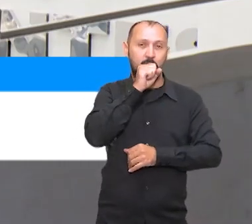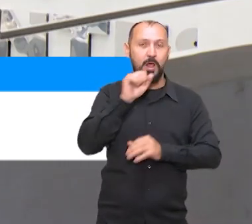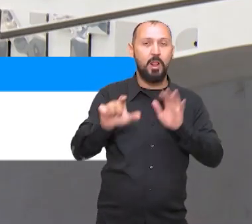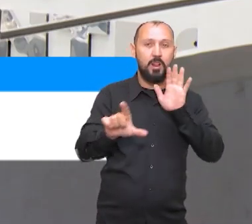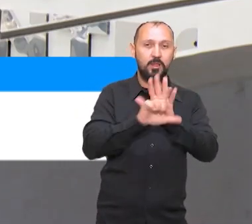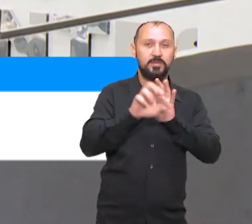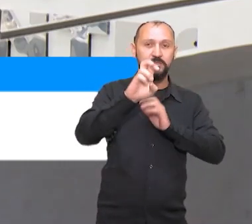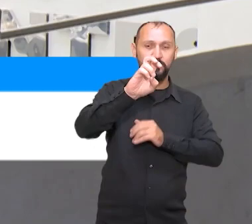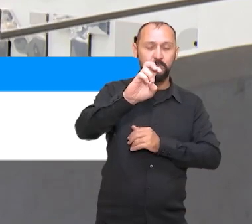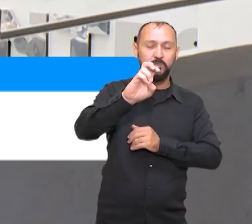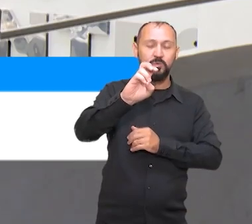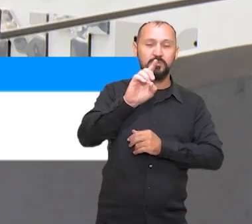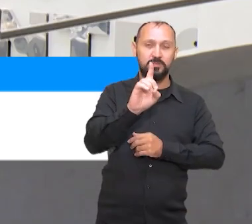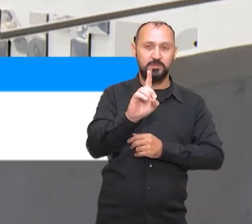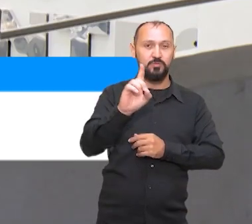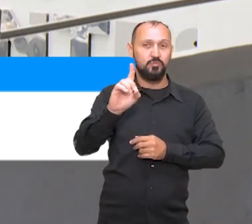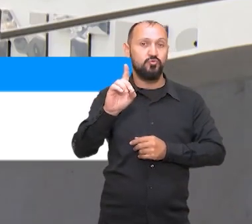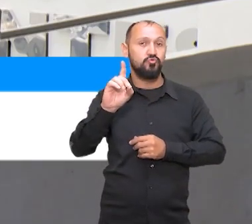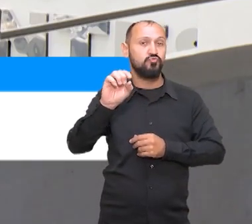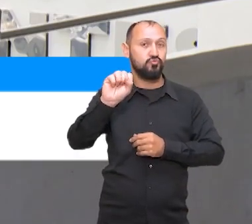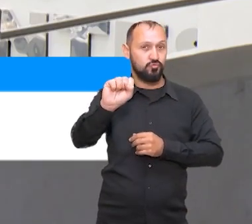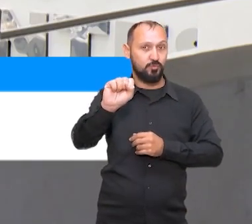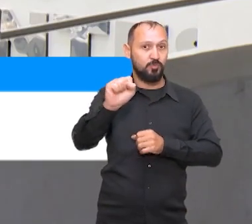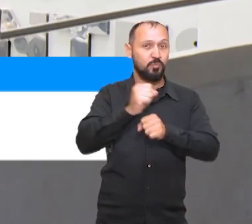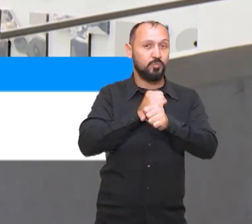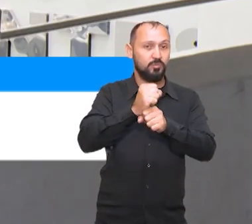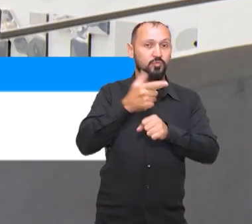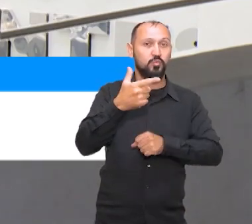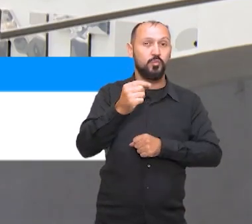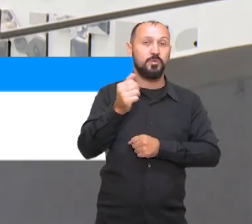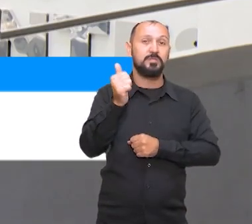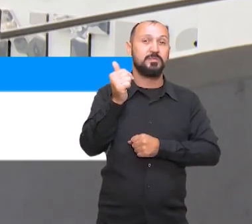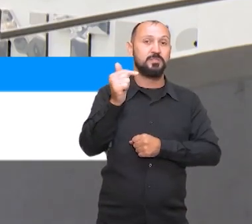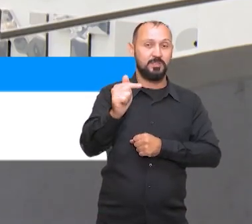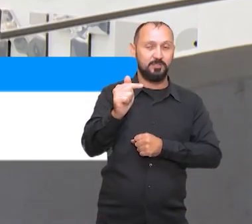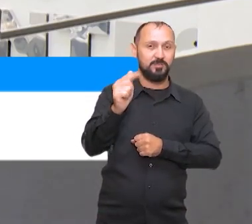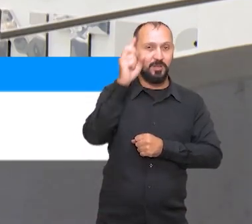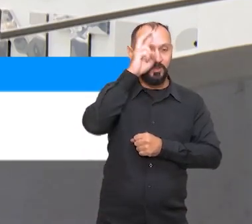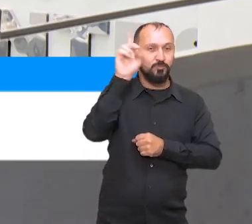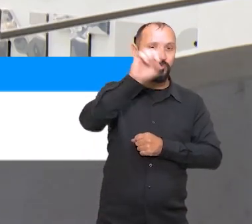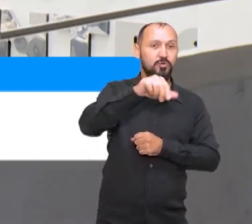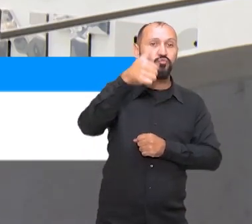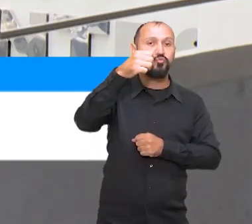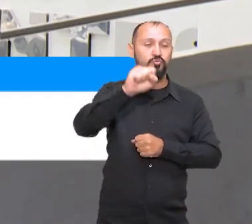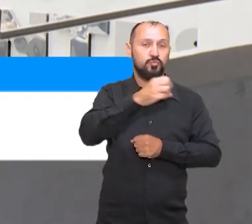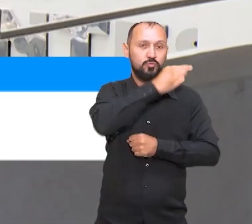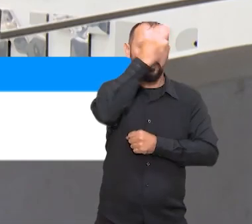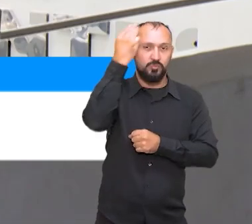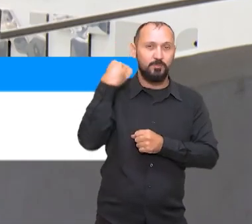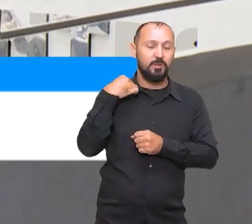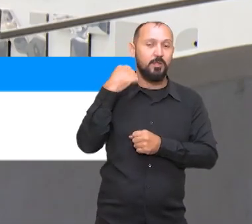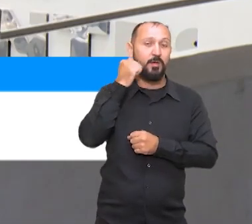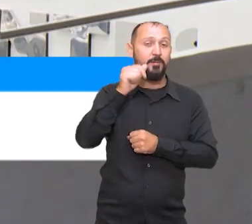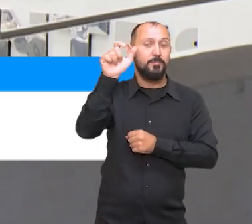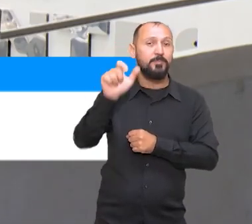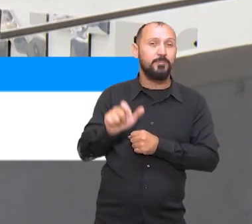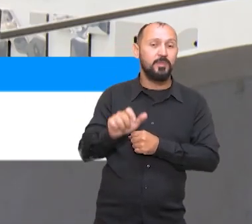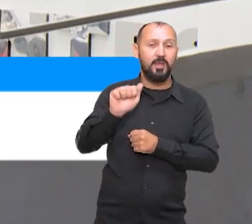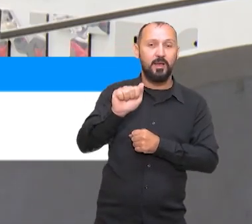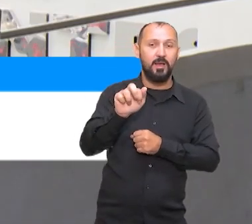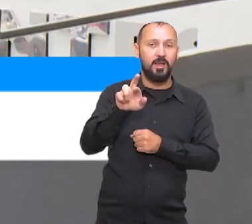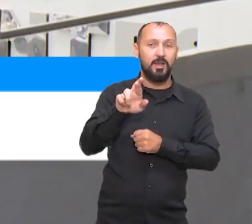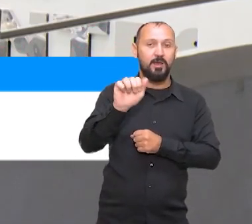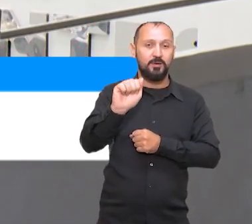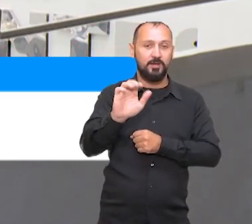Lei 5.118 de 2017, que é lembrada no dia 18 de maio em homenagem